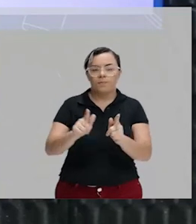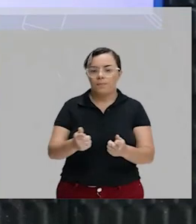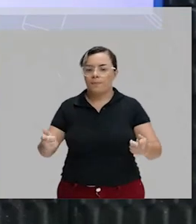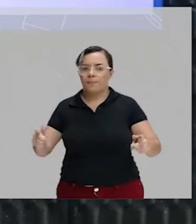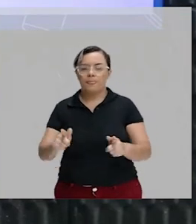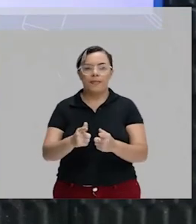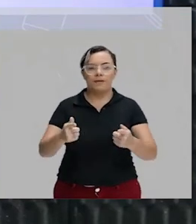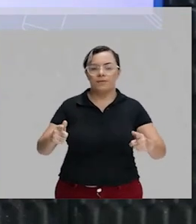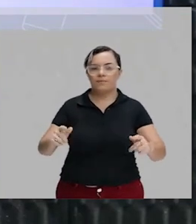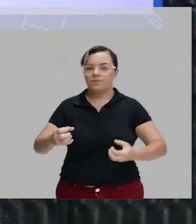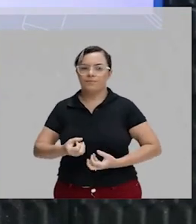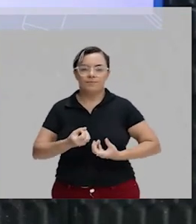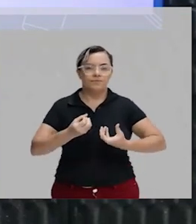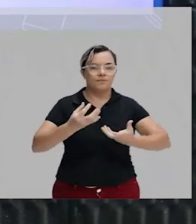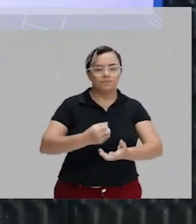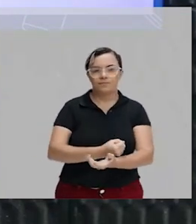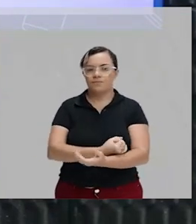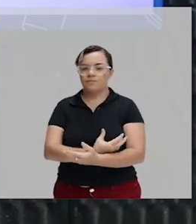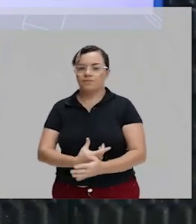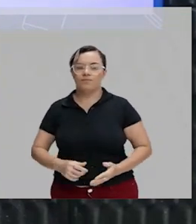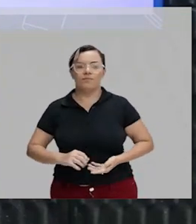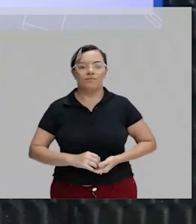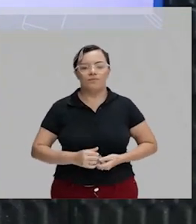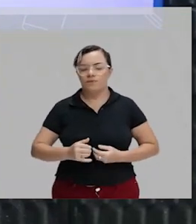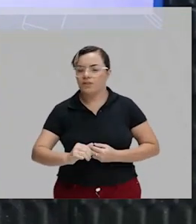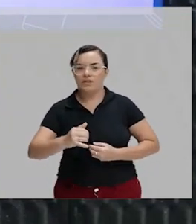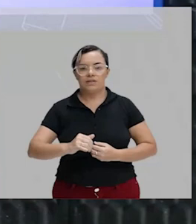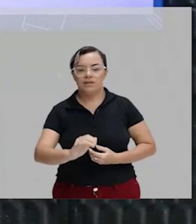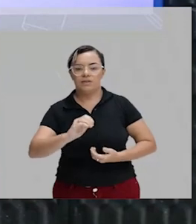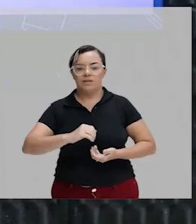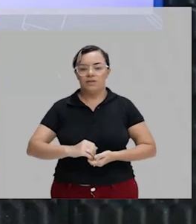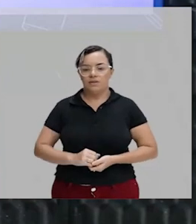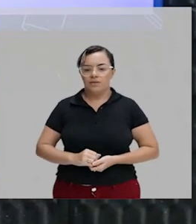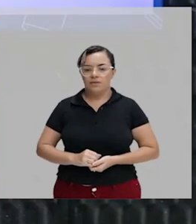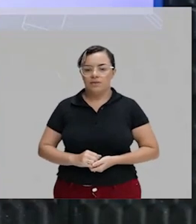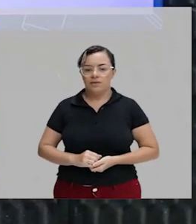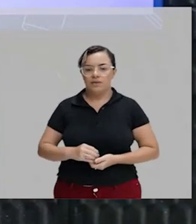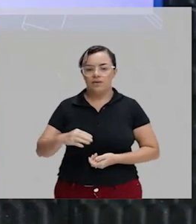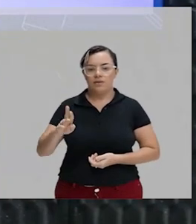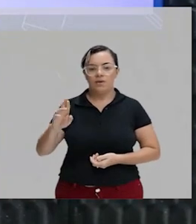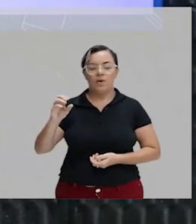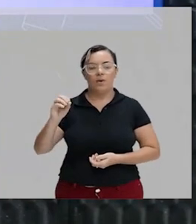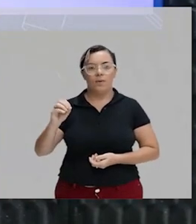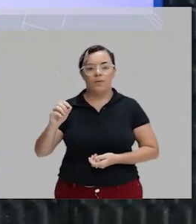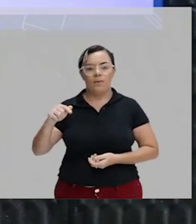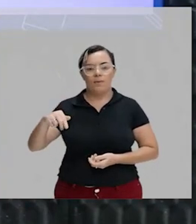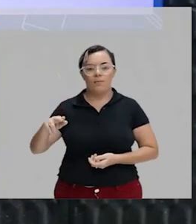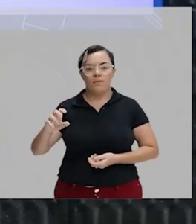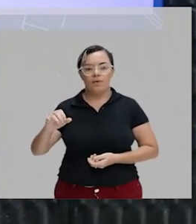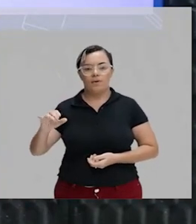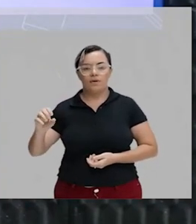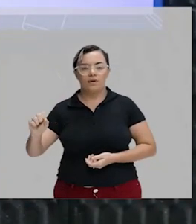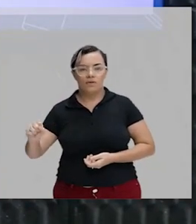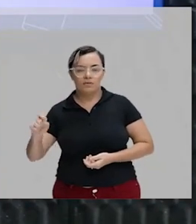que vai contando normalmente narra né alguma coisa missão e broques é tema de obra de Cruz e